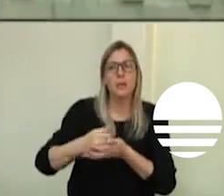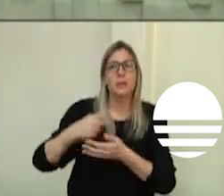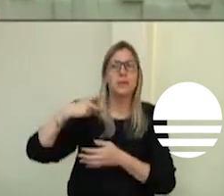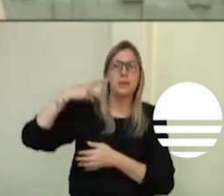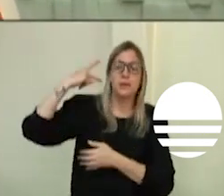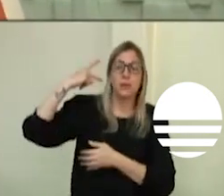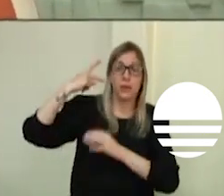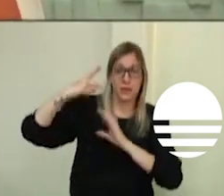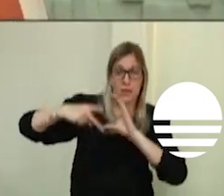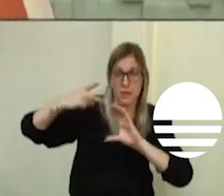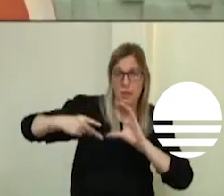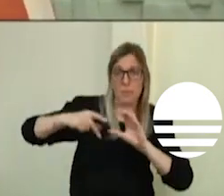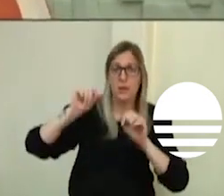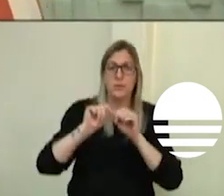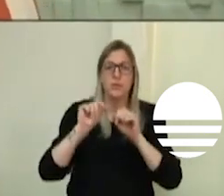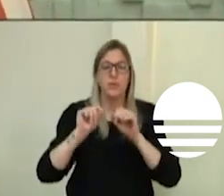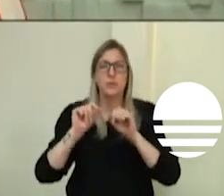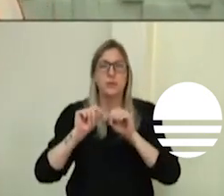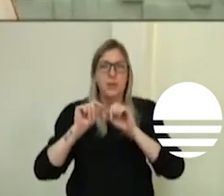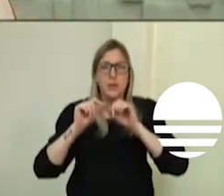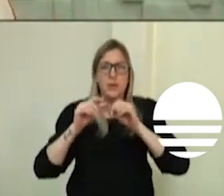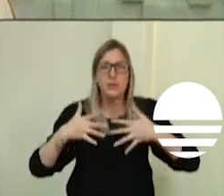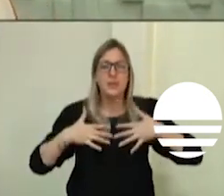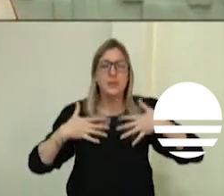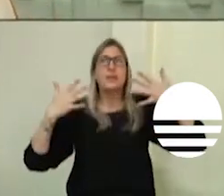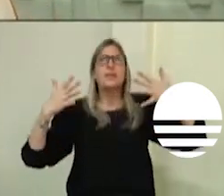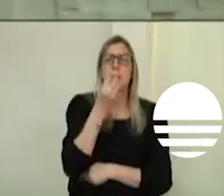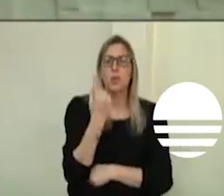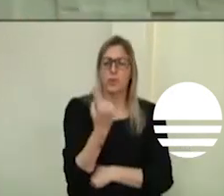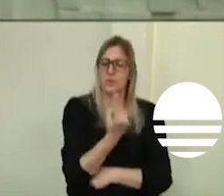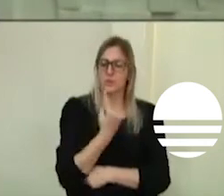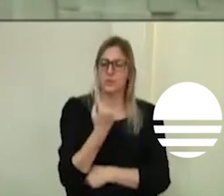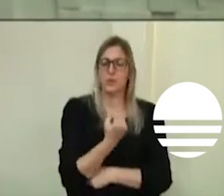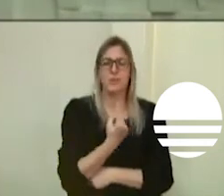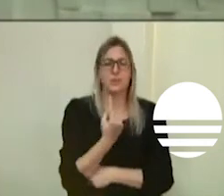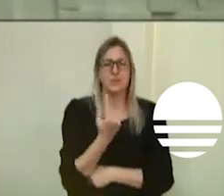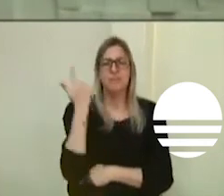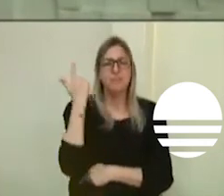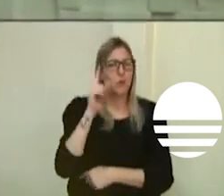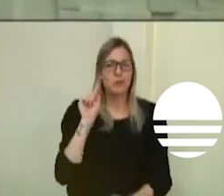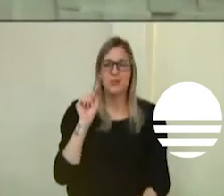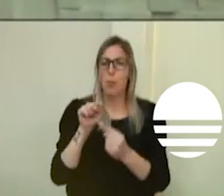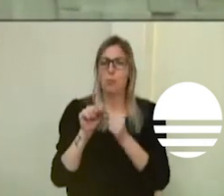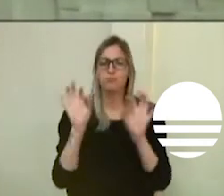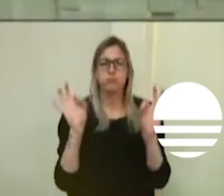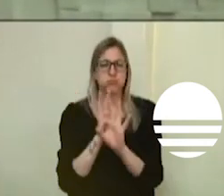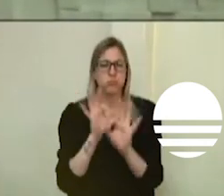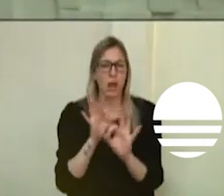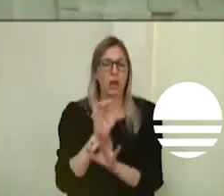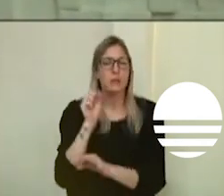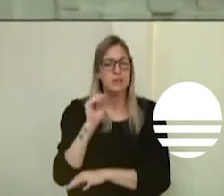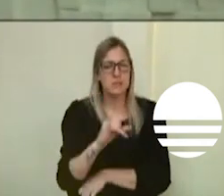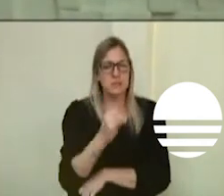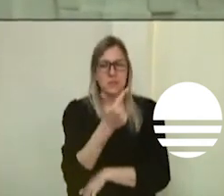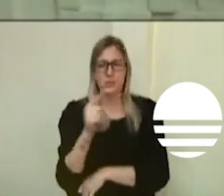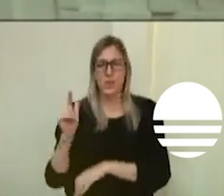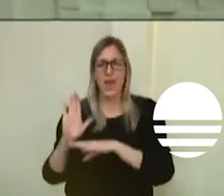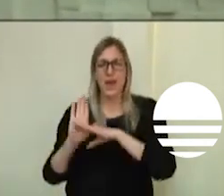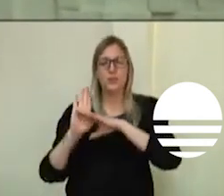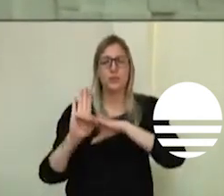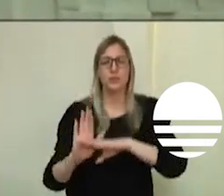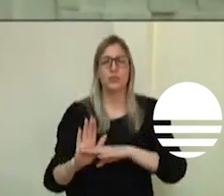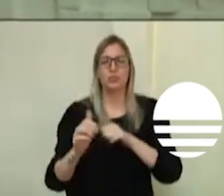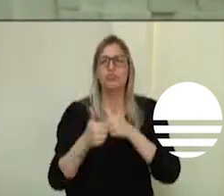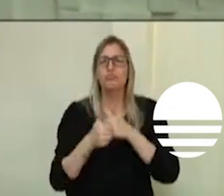nos enche de alegria e de satisfação. Muito obrigada a todos os colegas que me fizeram crescer,